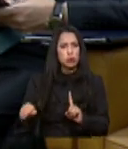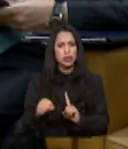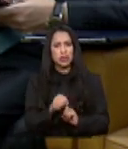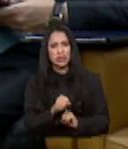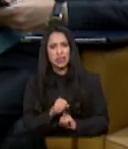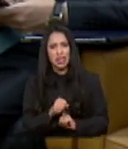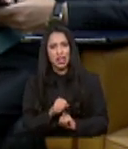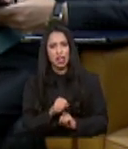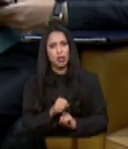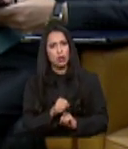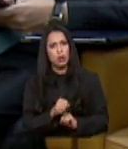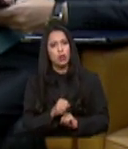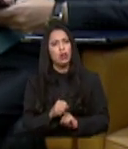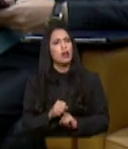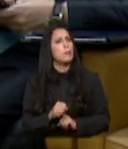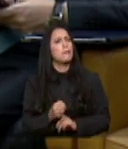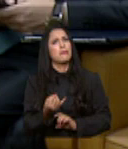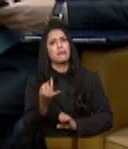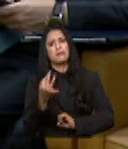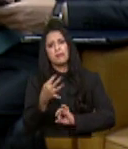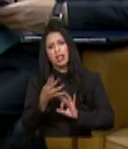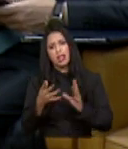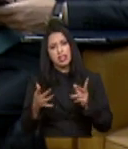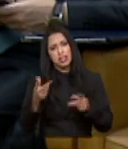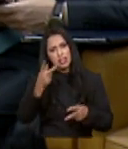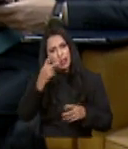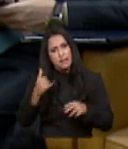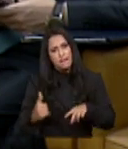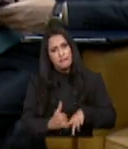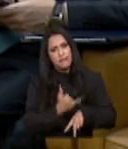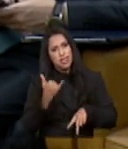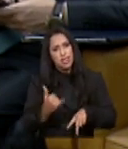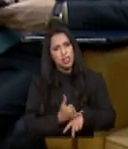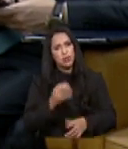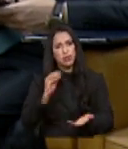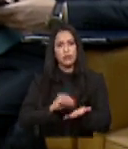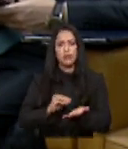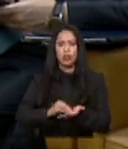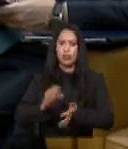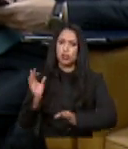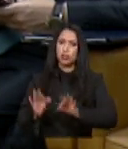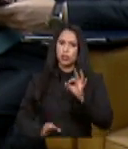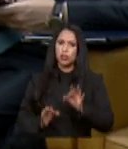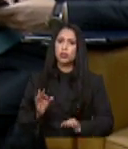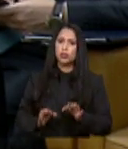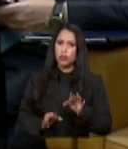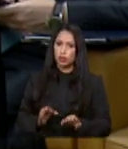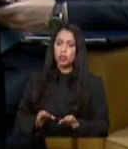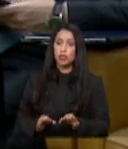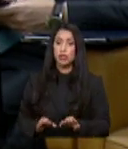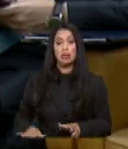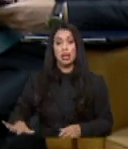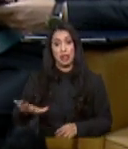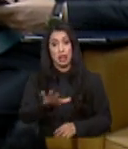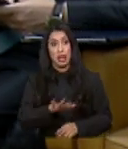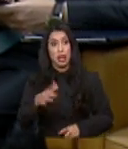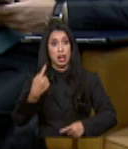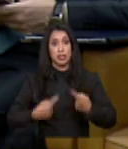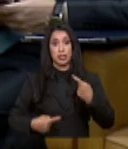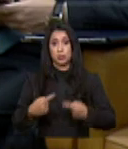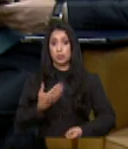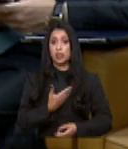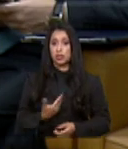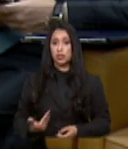de vários corpos que tombaram, vítimas das injustiças praticadas, inclusive no âmbito das